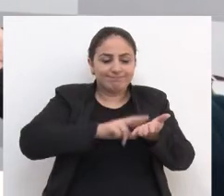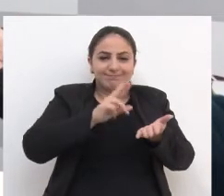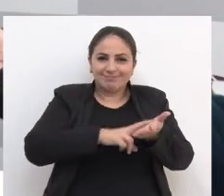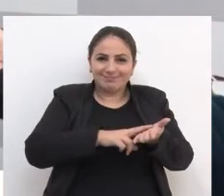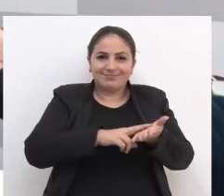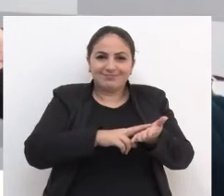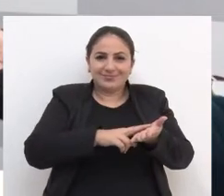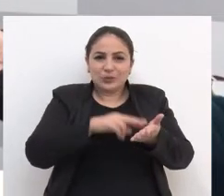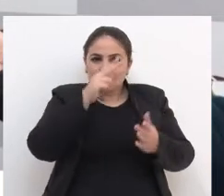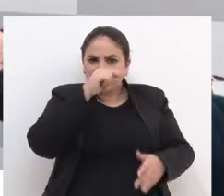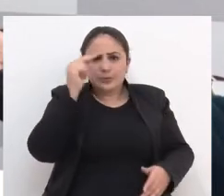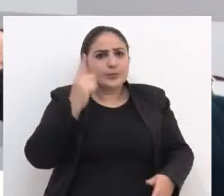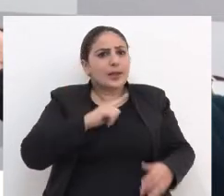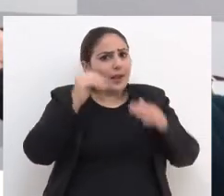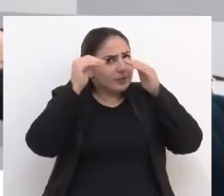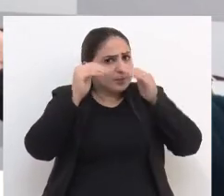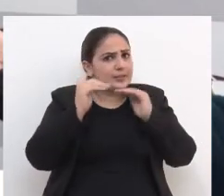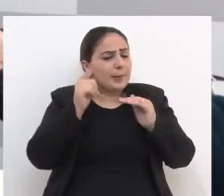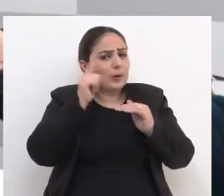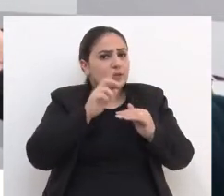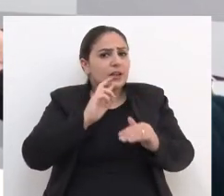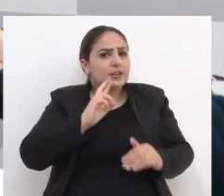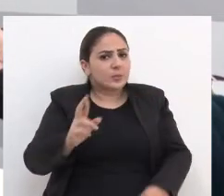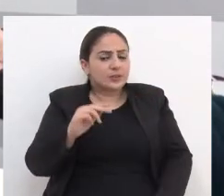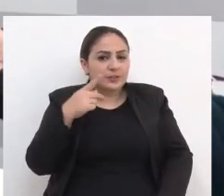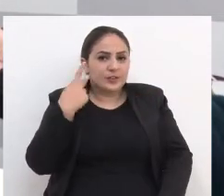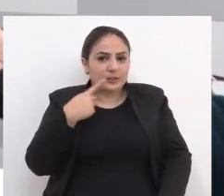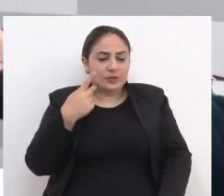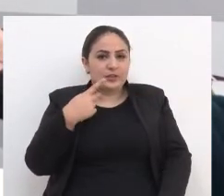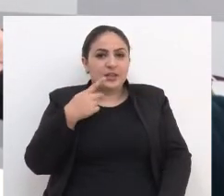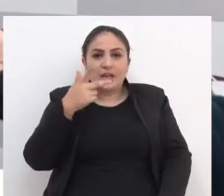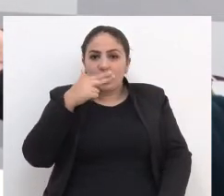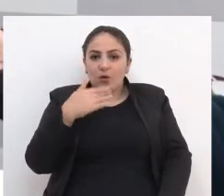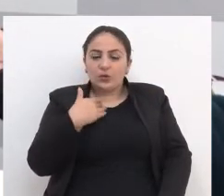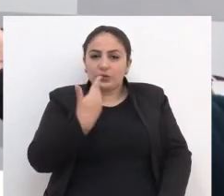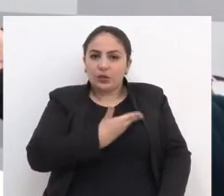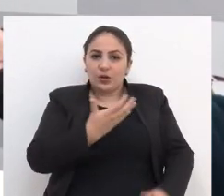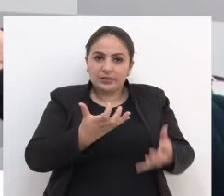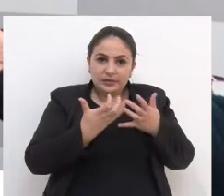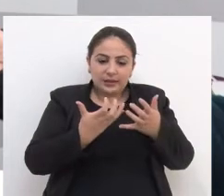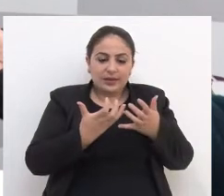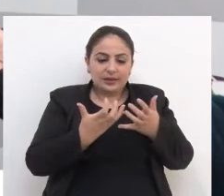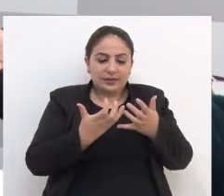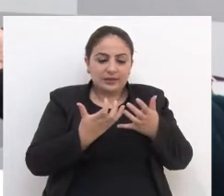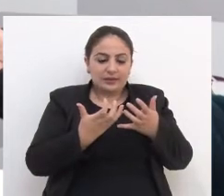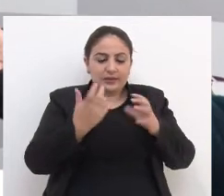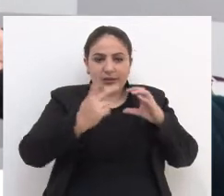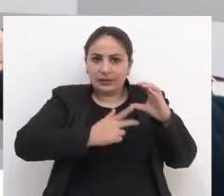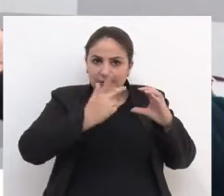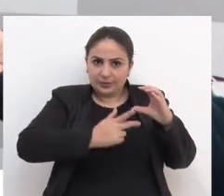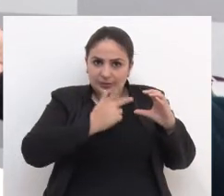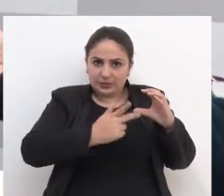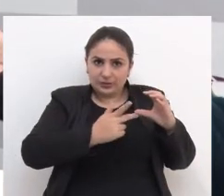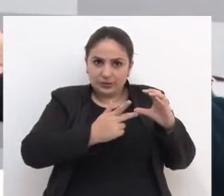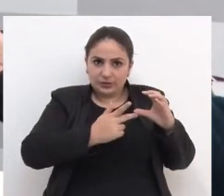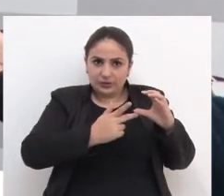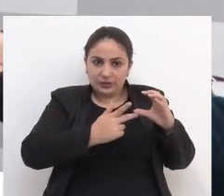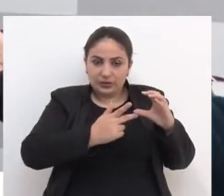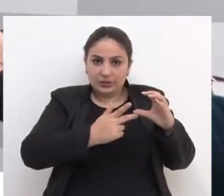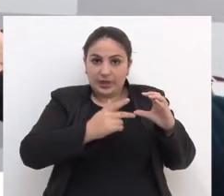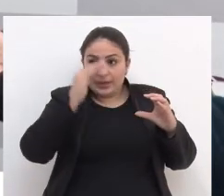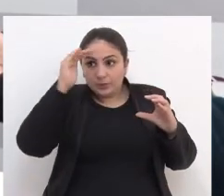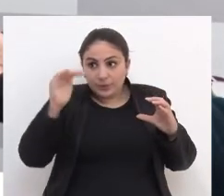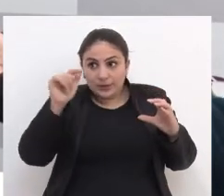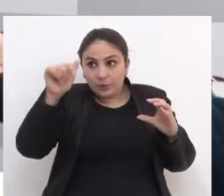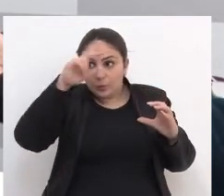regimentais que o Executivo tem que cumprir para responder os vereadores. E assim como a gente quer que o Legislativo respeite o Executivo, a gente